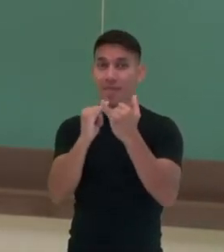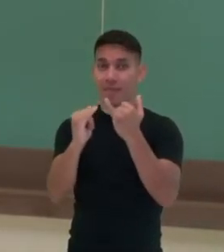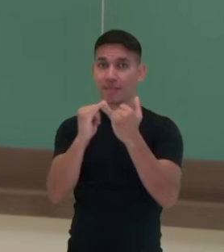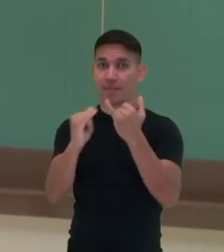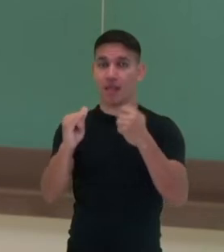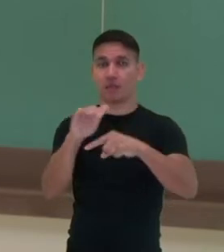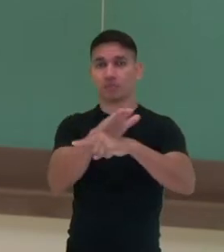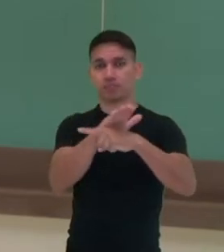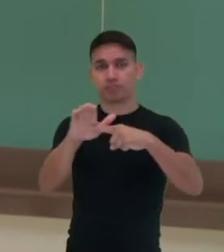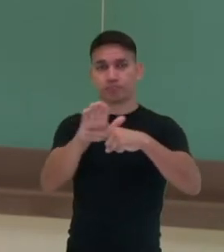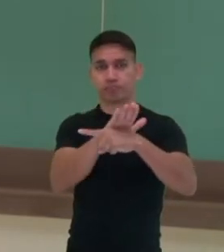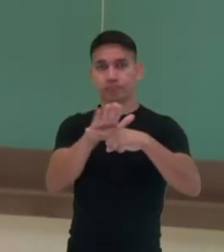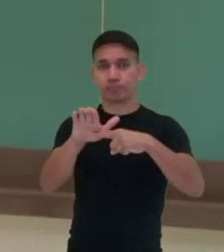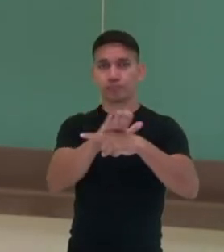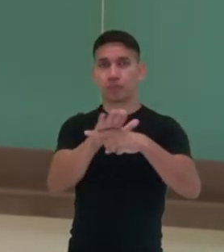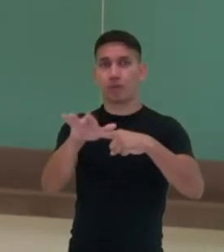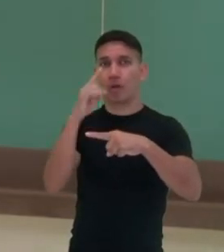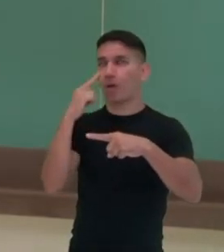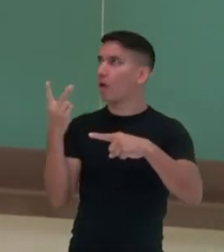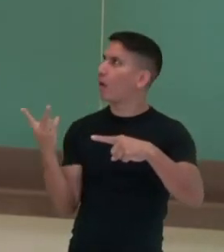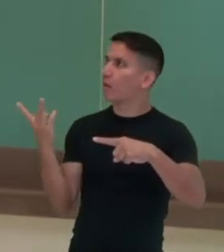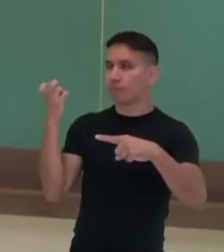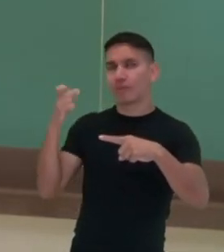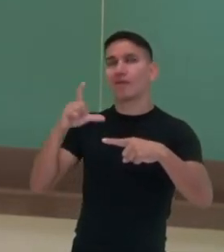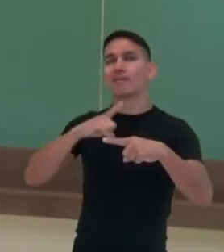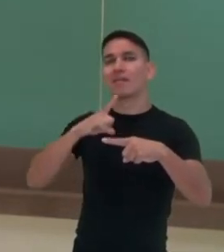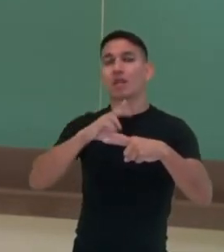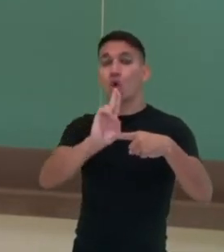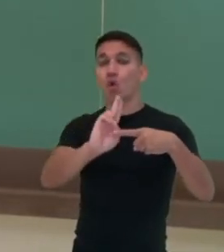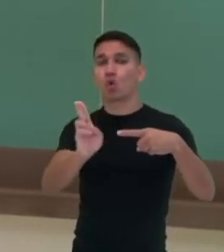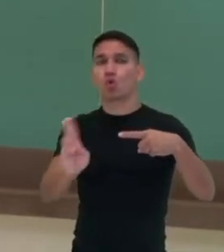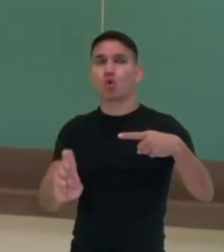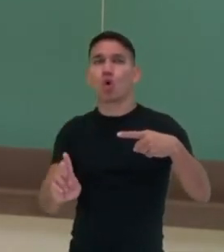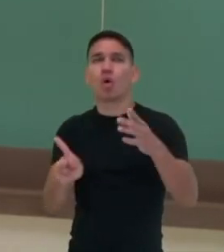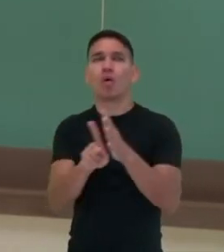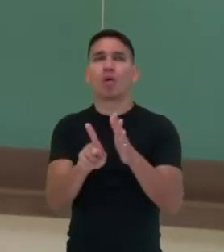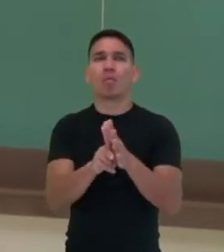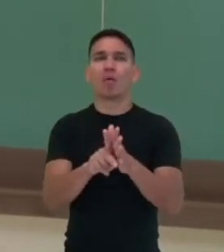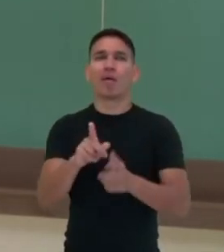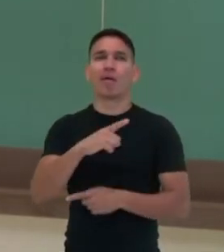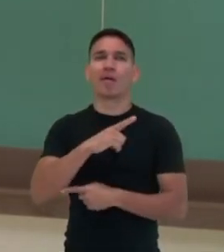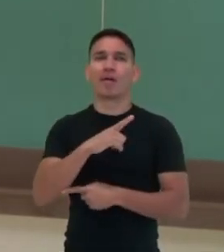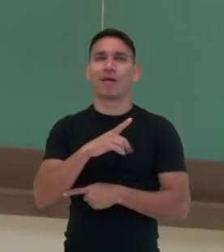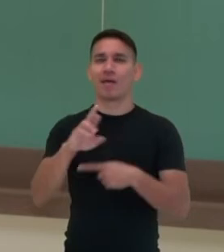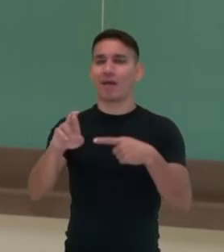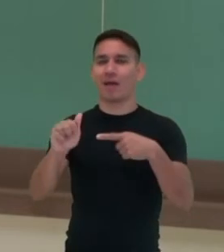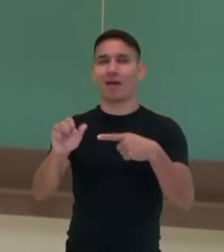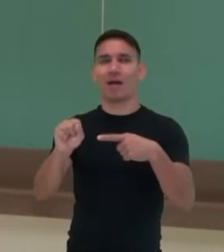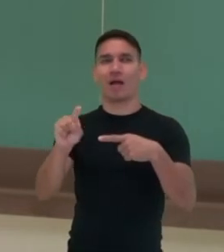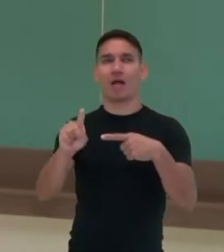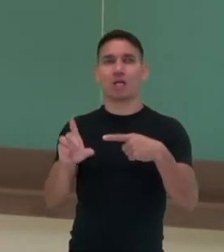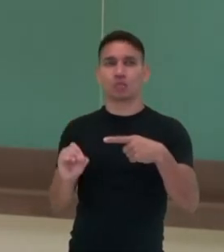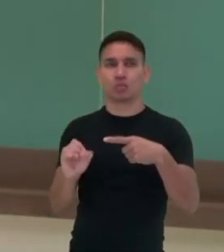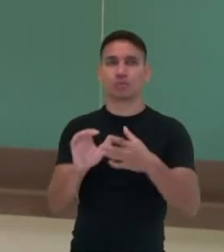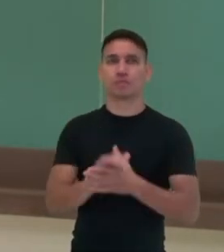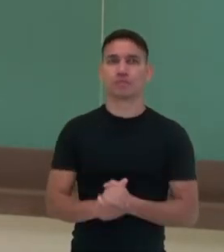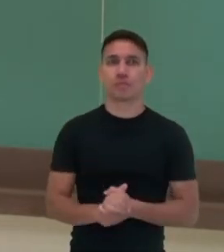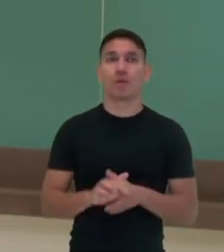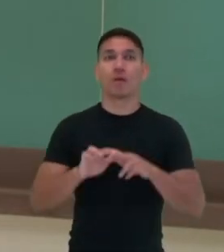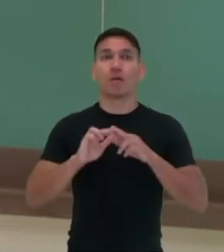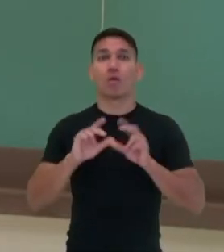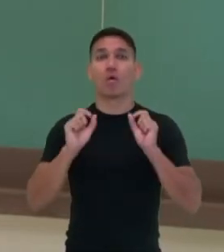gente pode, né, observar que os ângulos recebem em relação às suas medidas, tá? Aí,